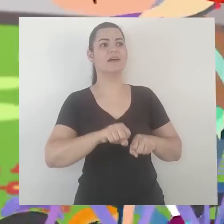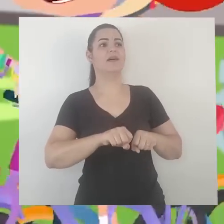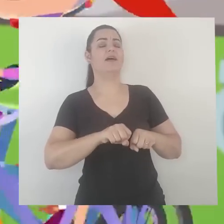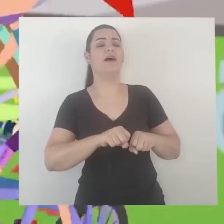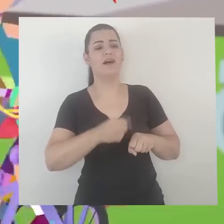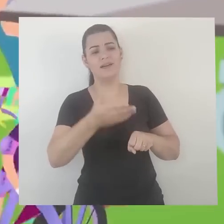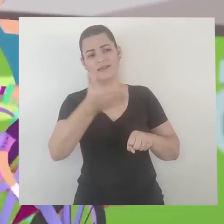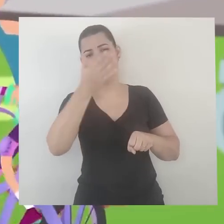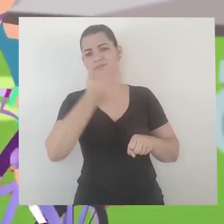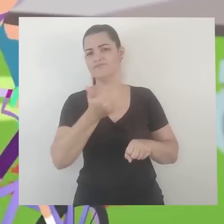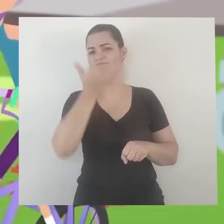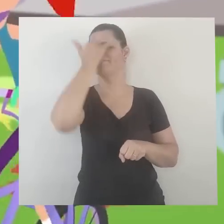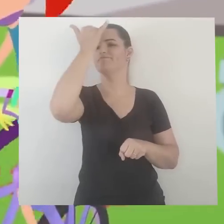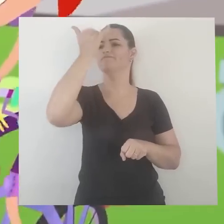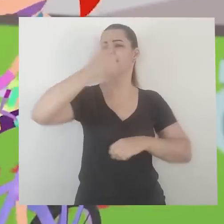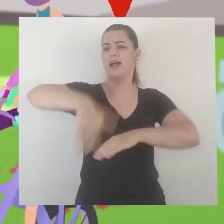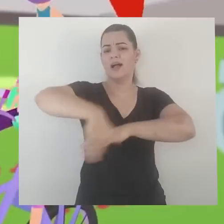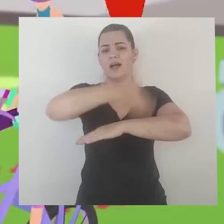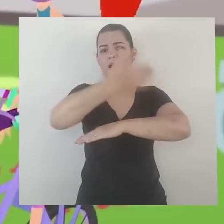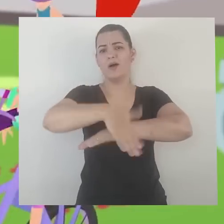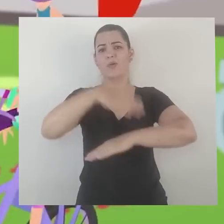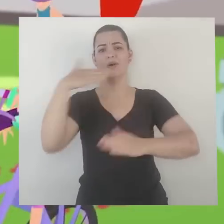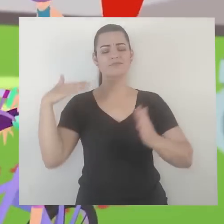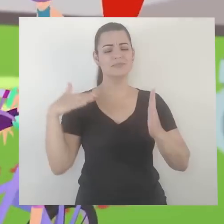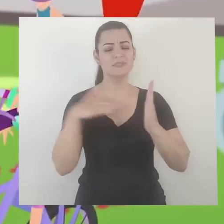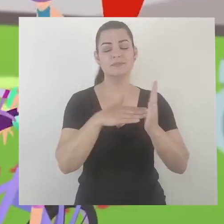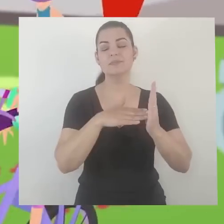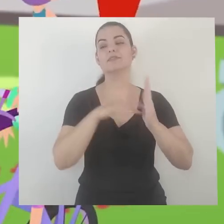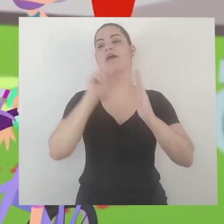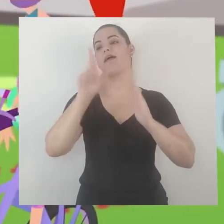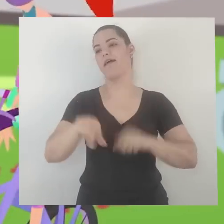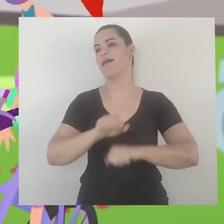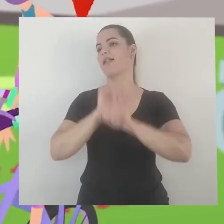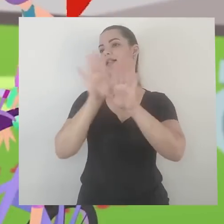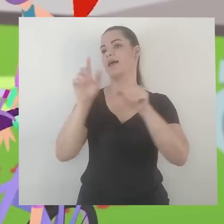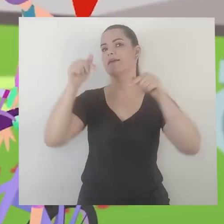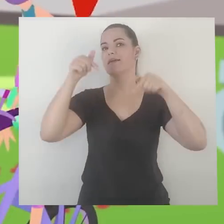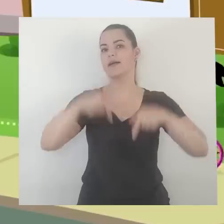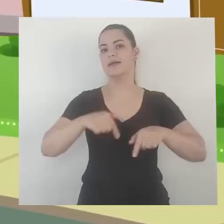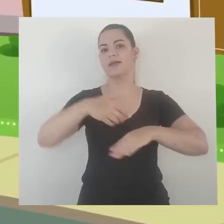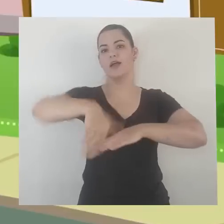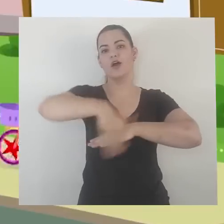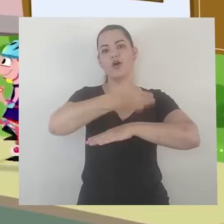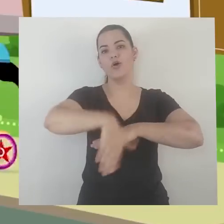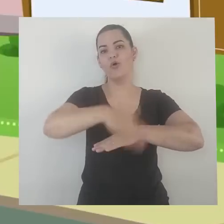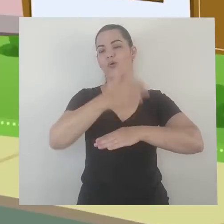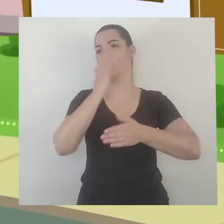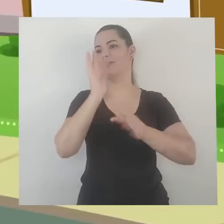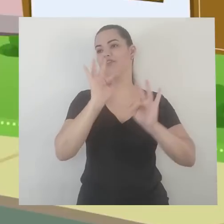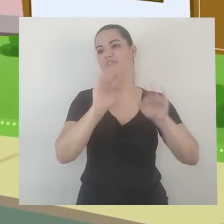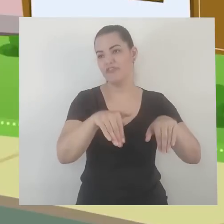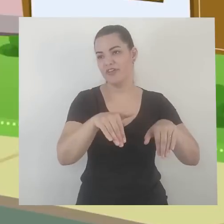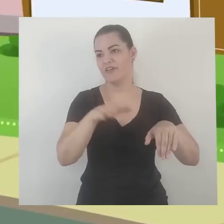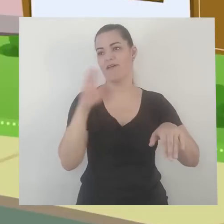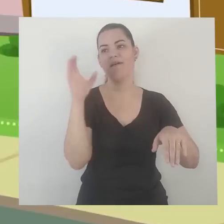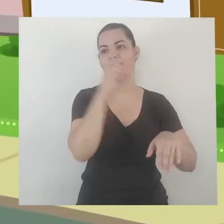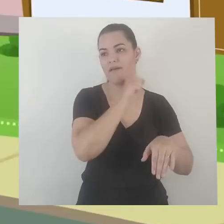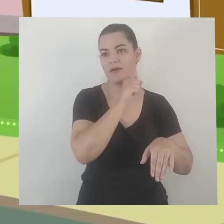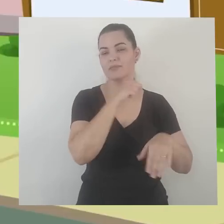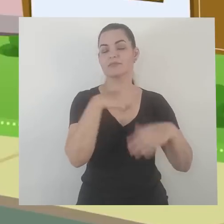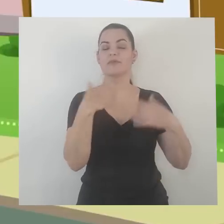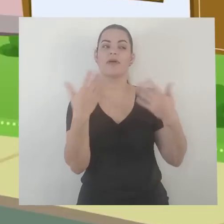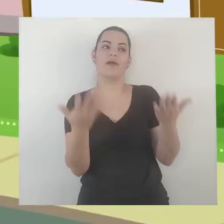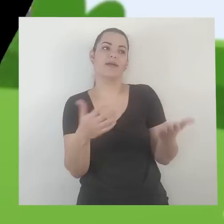Ai, não! A rua acabou! Claro que acabou! Essa é uma rua sem saída. Daí não